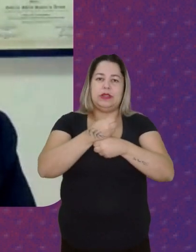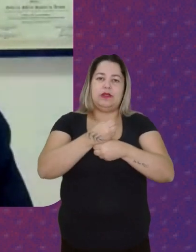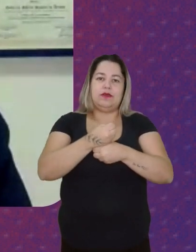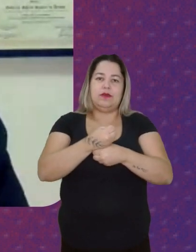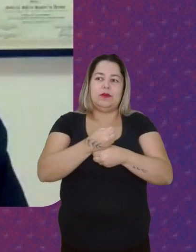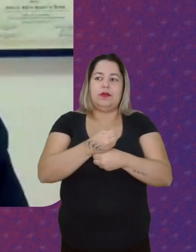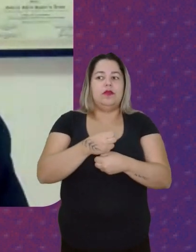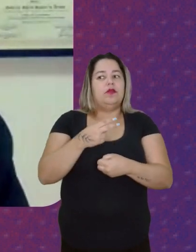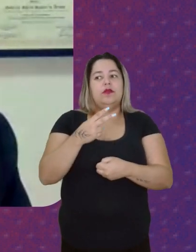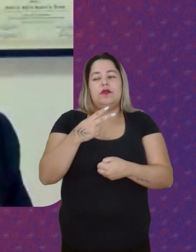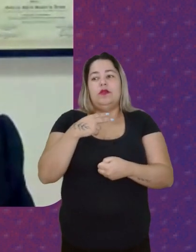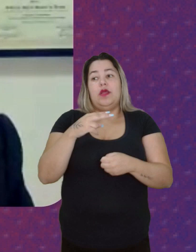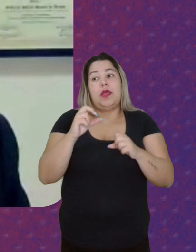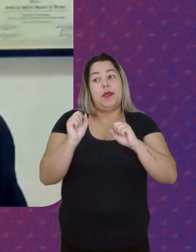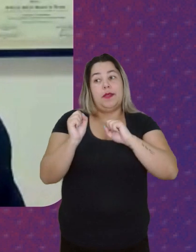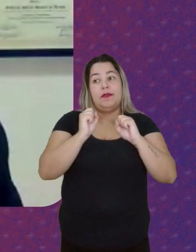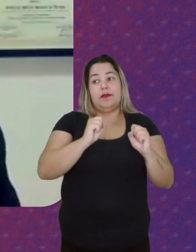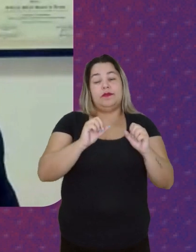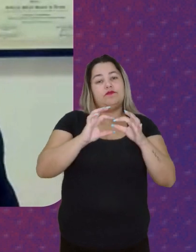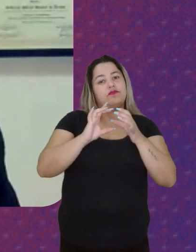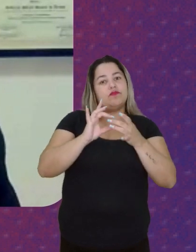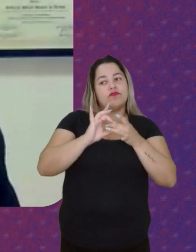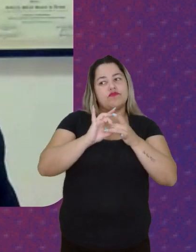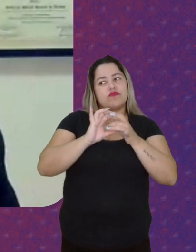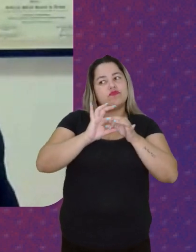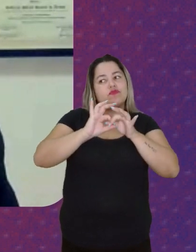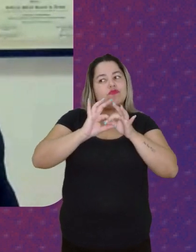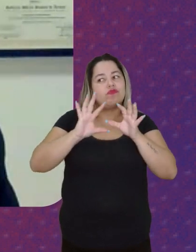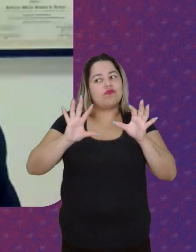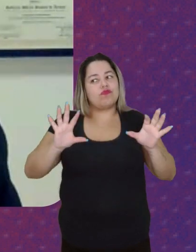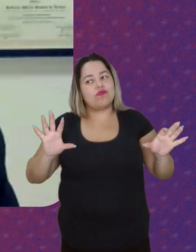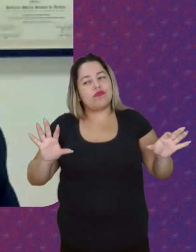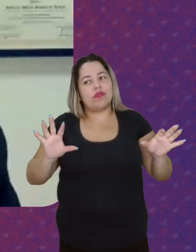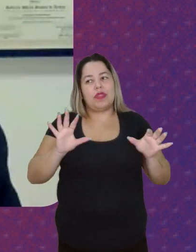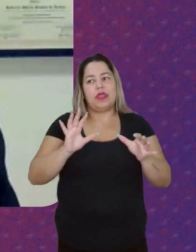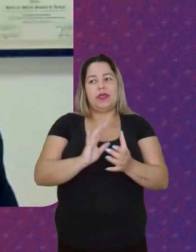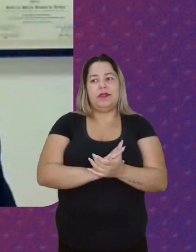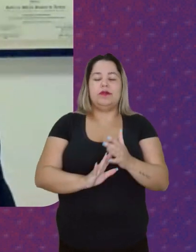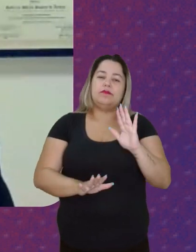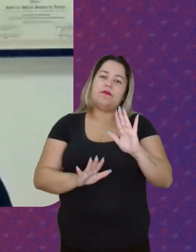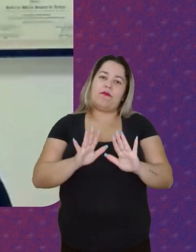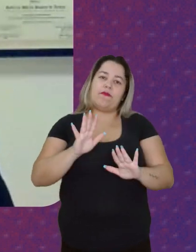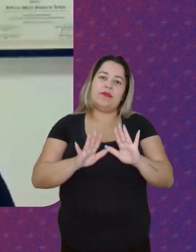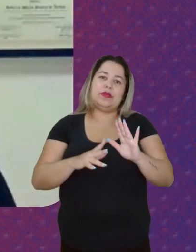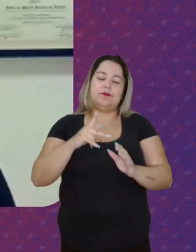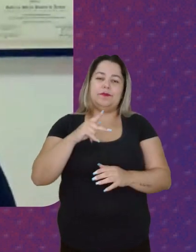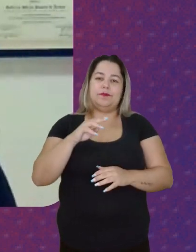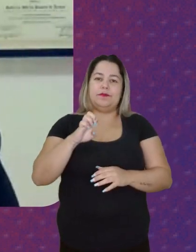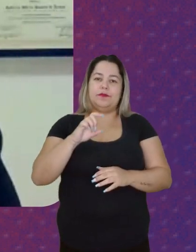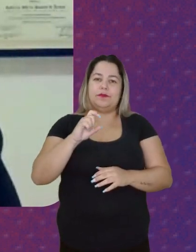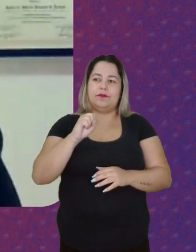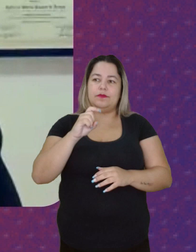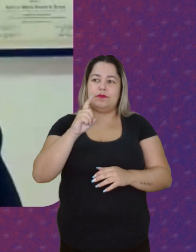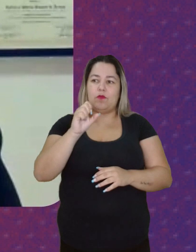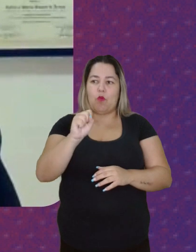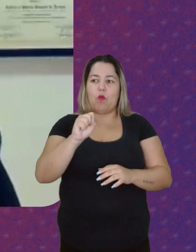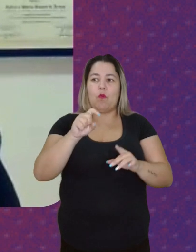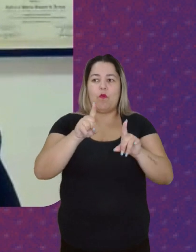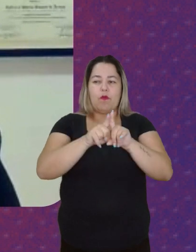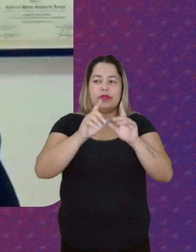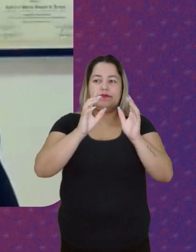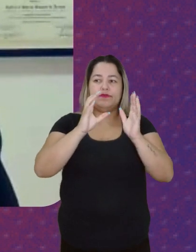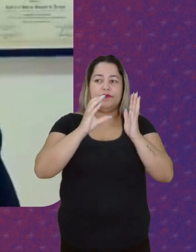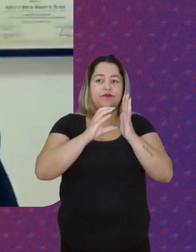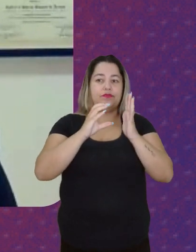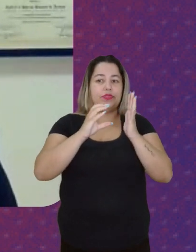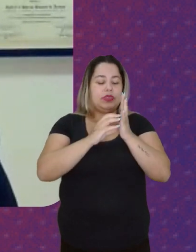obrigados. Eles podem se desligar da federação, mas as sanções são muito pesadas, né? Então, os partidos